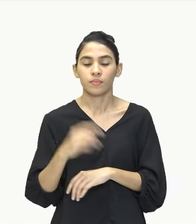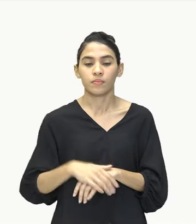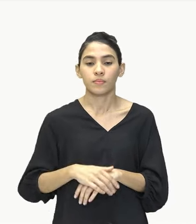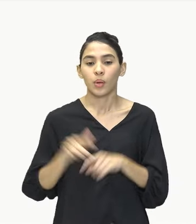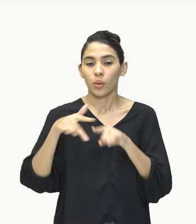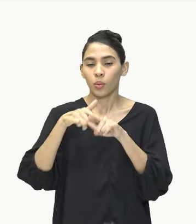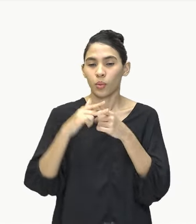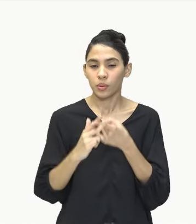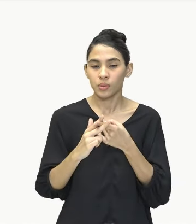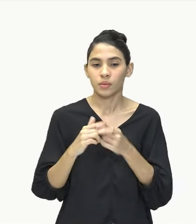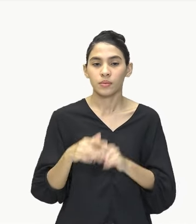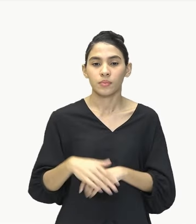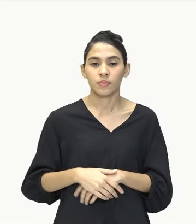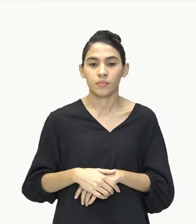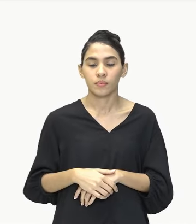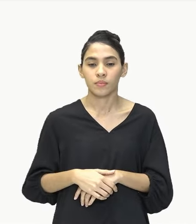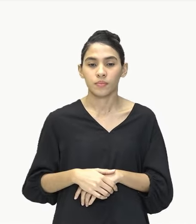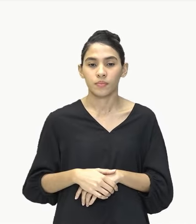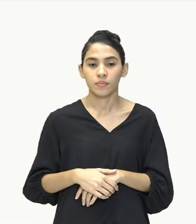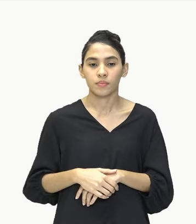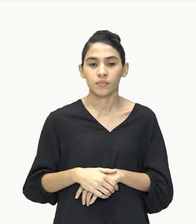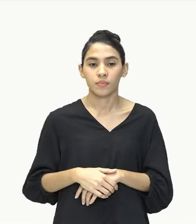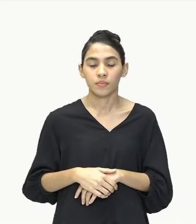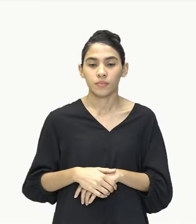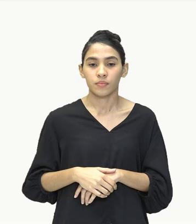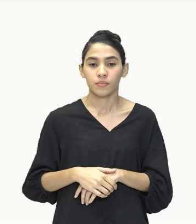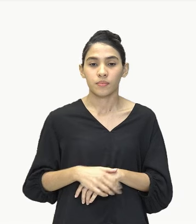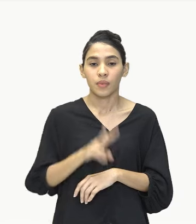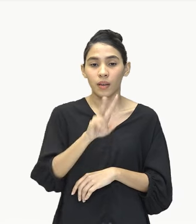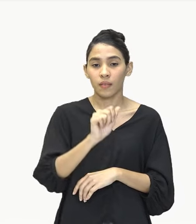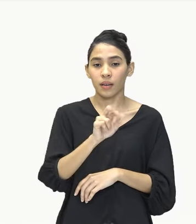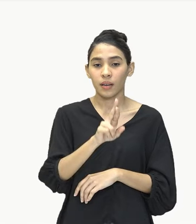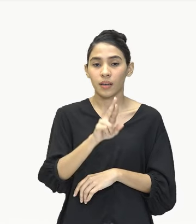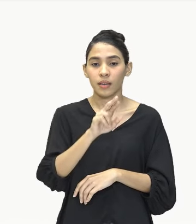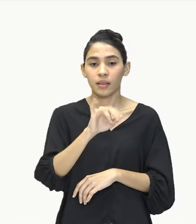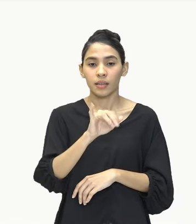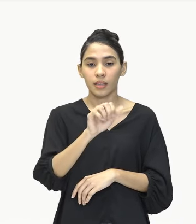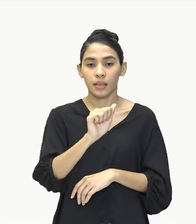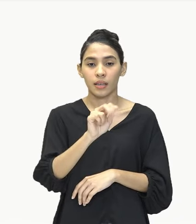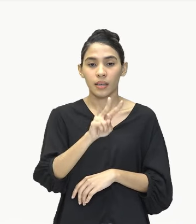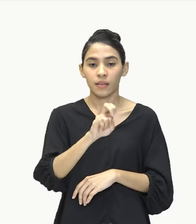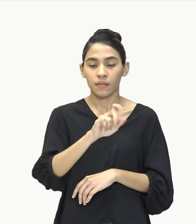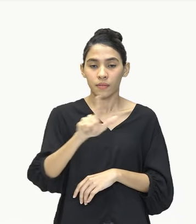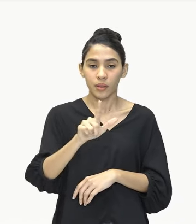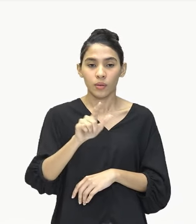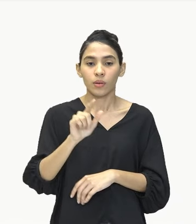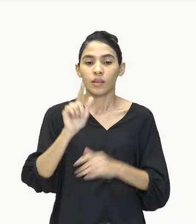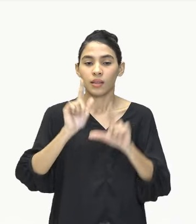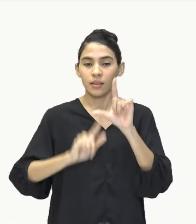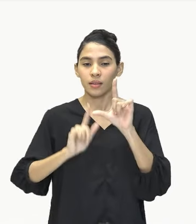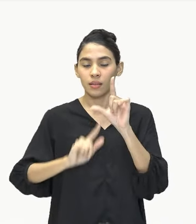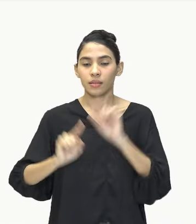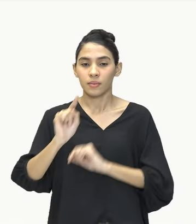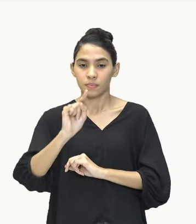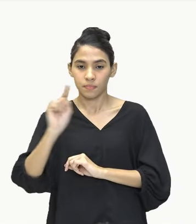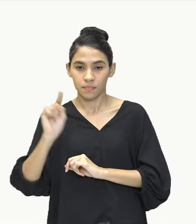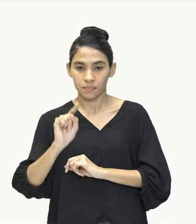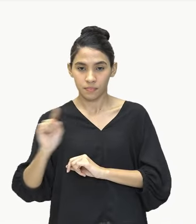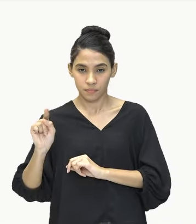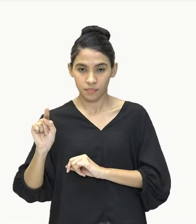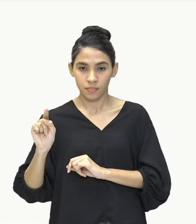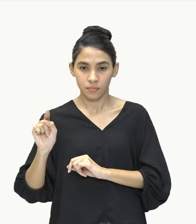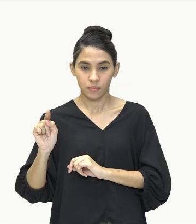corrigindo bem aqui, não é o y. Aqui, no caso, nós vamos ter como variáveis o